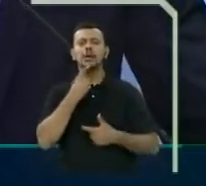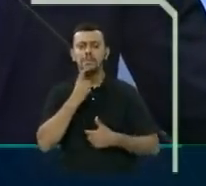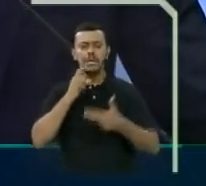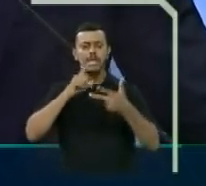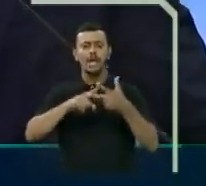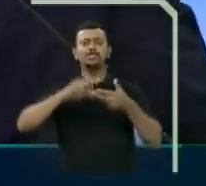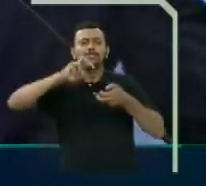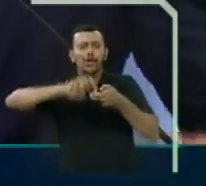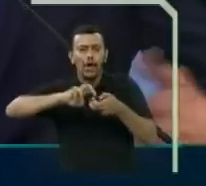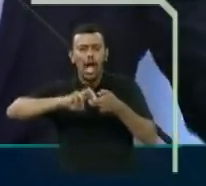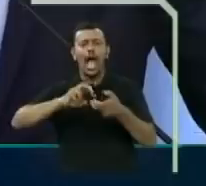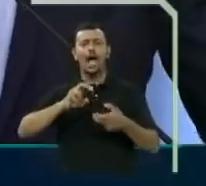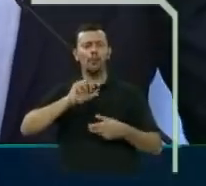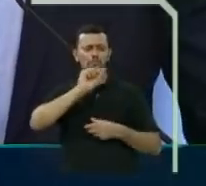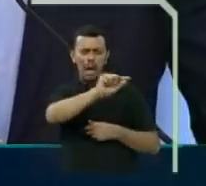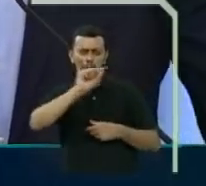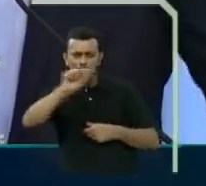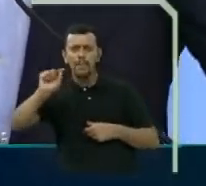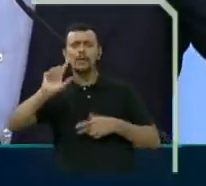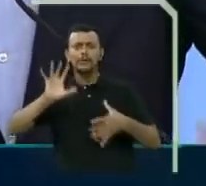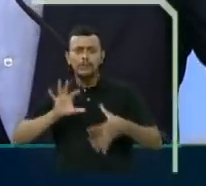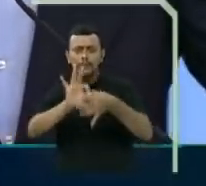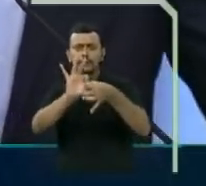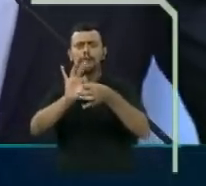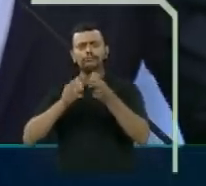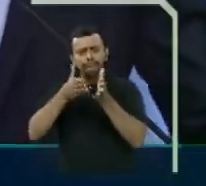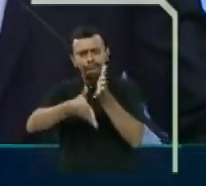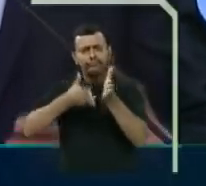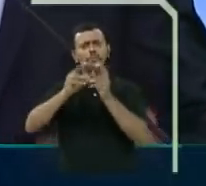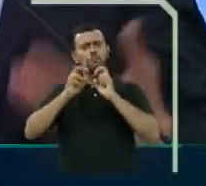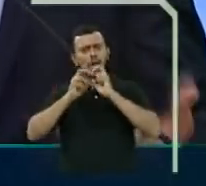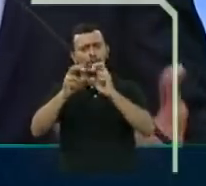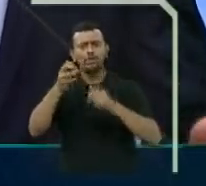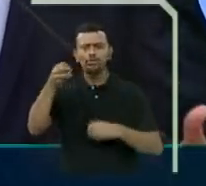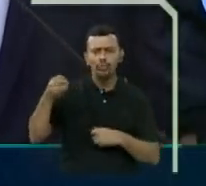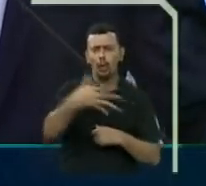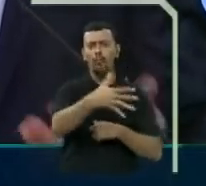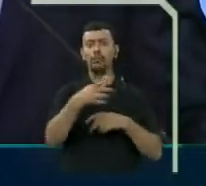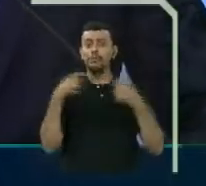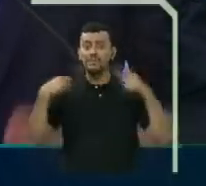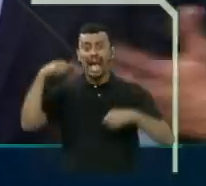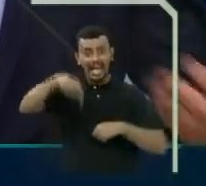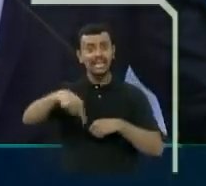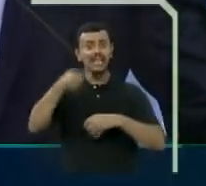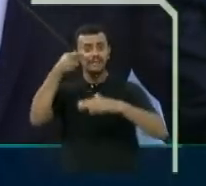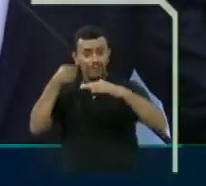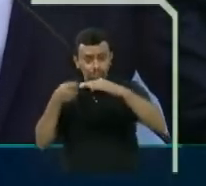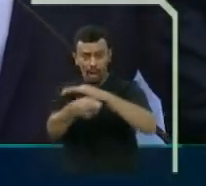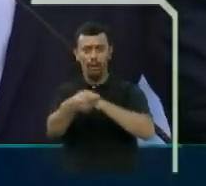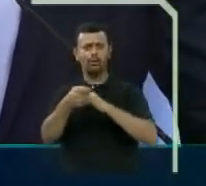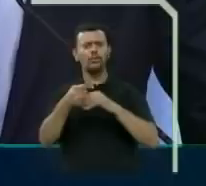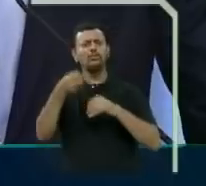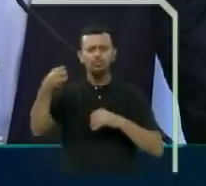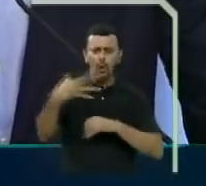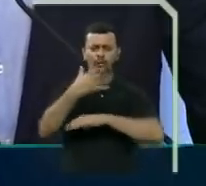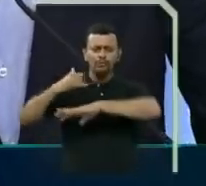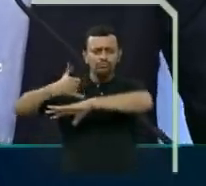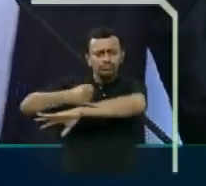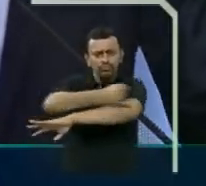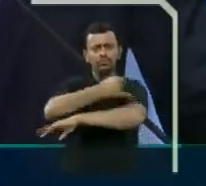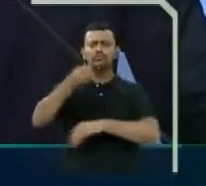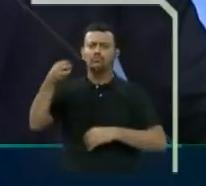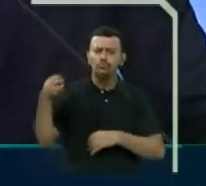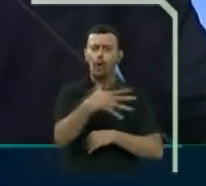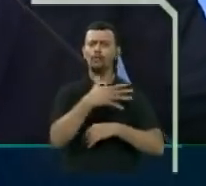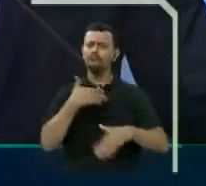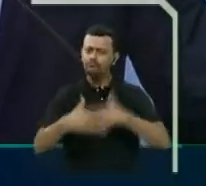dos Campos. Nós precisamos investir em metrô, nós precisamos investir em infraestrutura que gera construção civil, que gera muito emprego. É